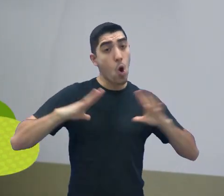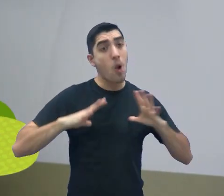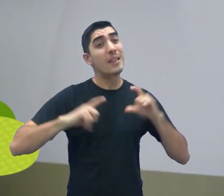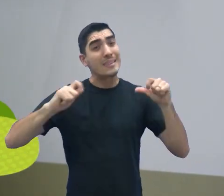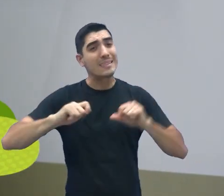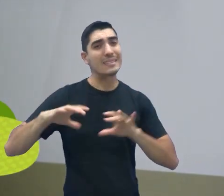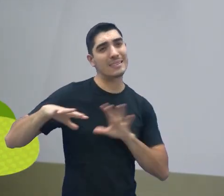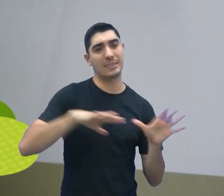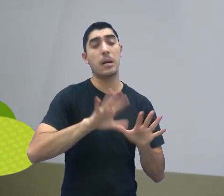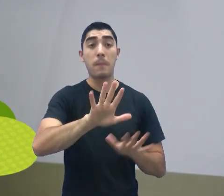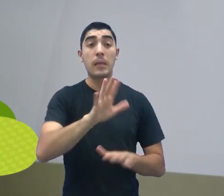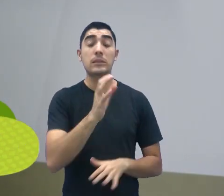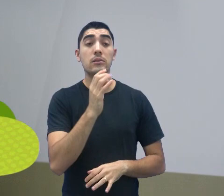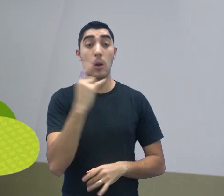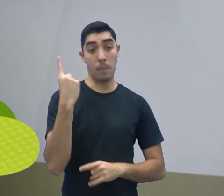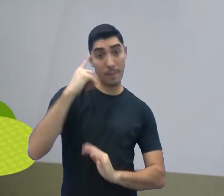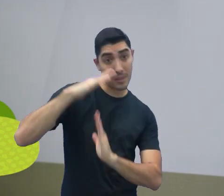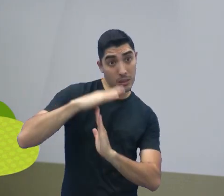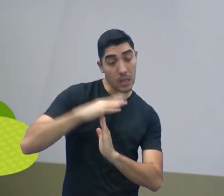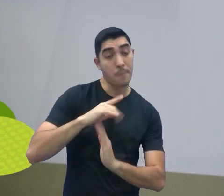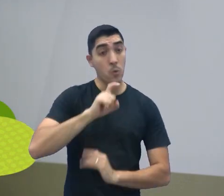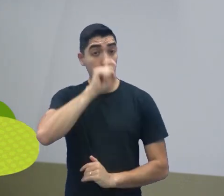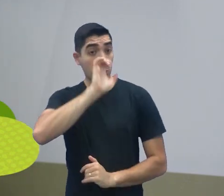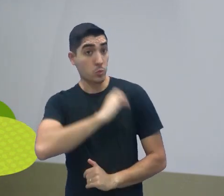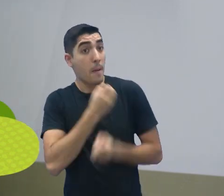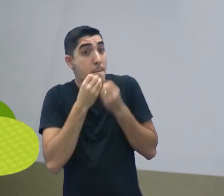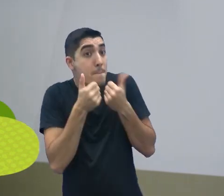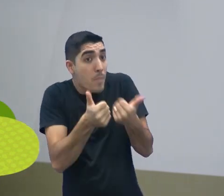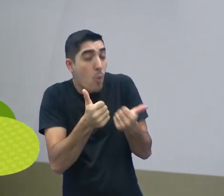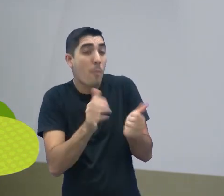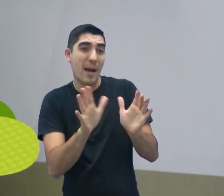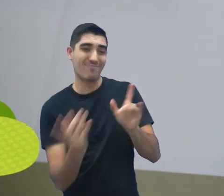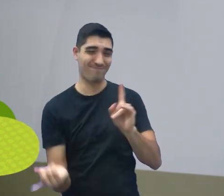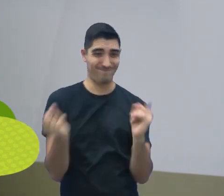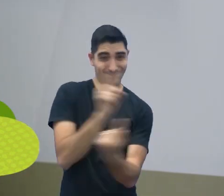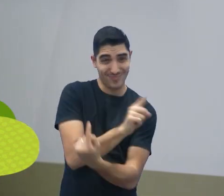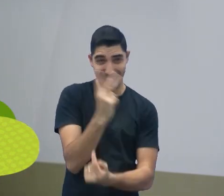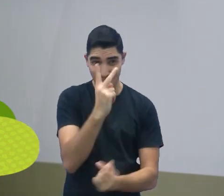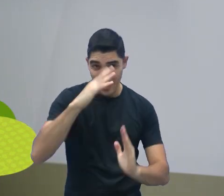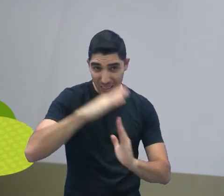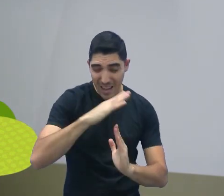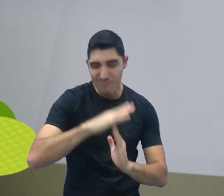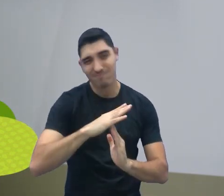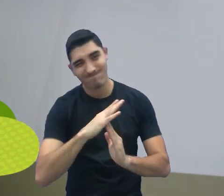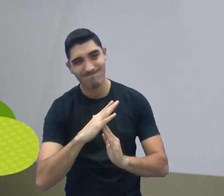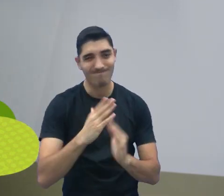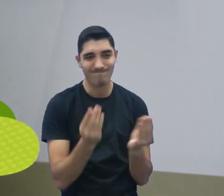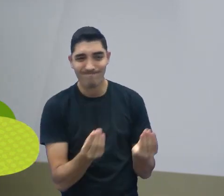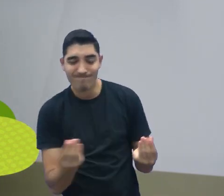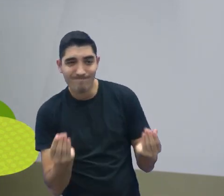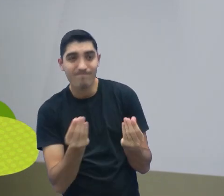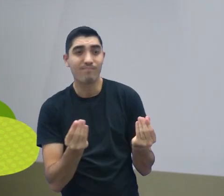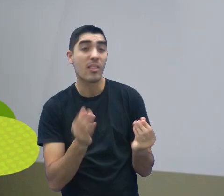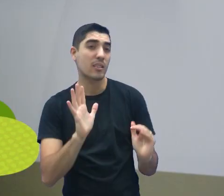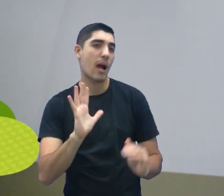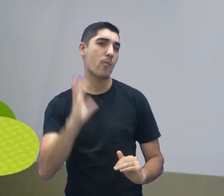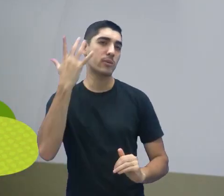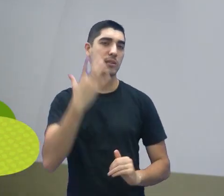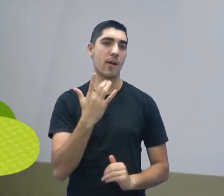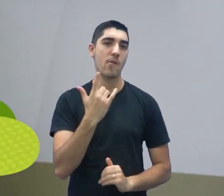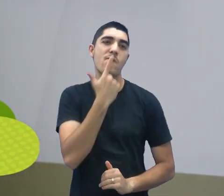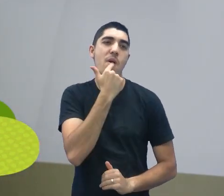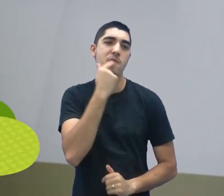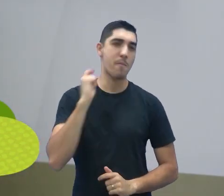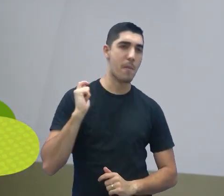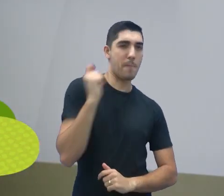primeiro tempo bom. O segundo tempo não foi tão bom assim, mas o São José soube jogar. Tinha um homem a menos, né, o Rodrigo Carioca foi expulso com